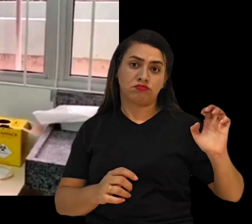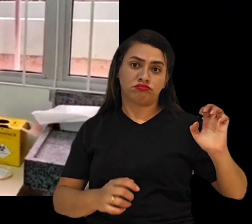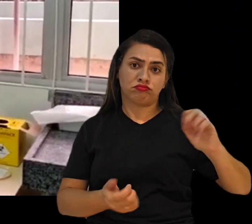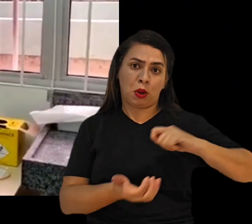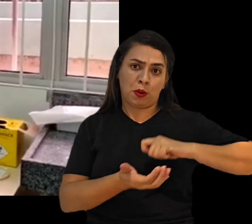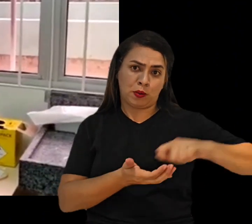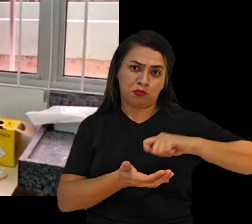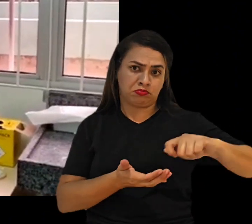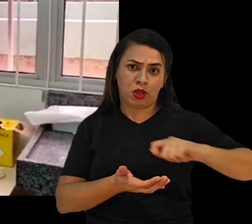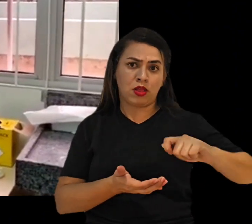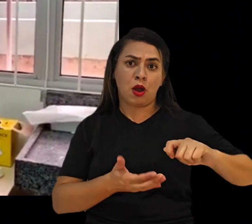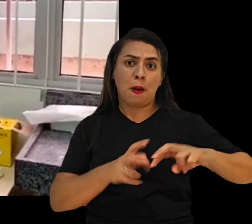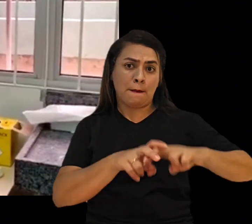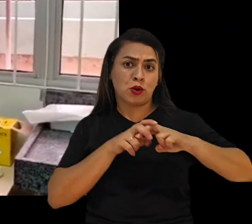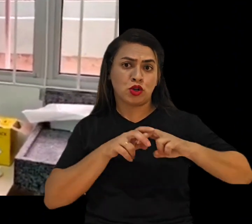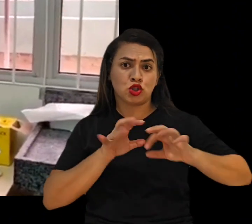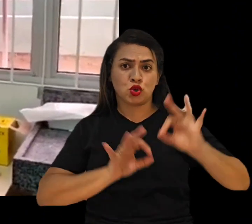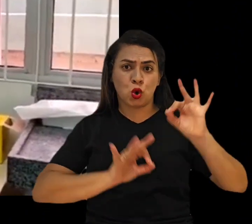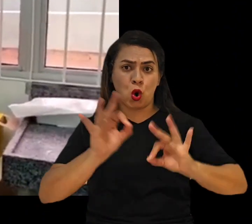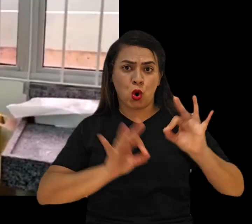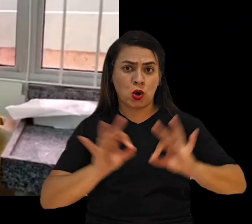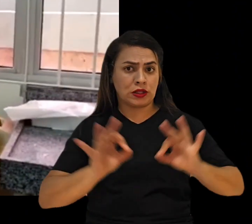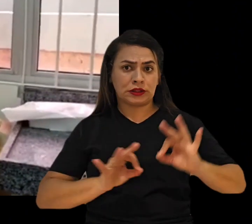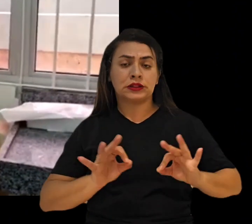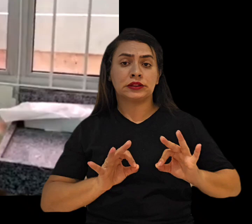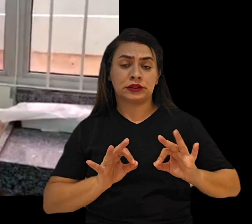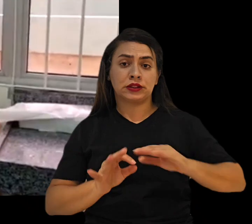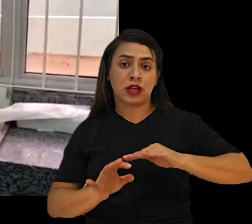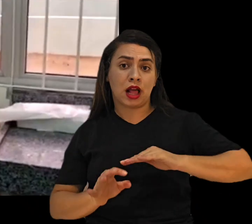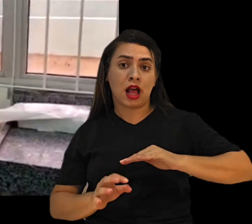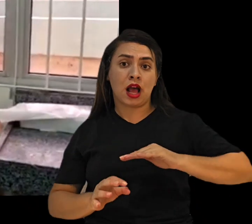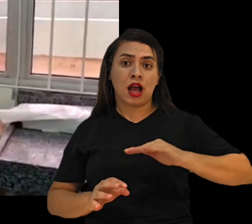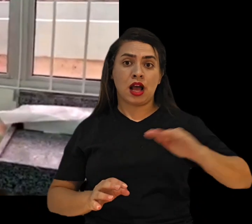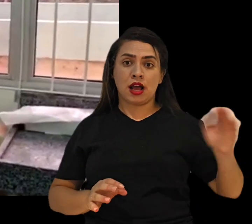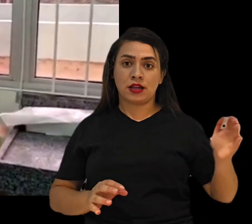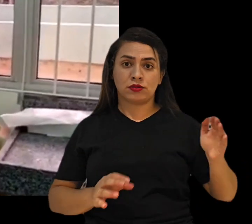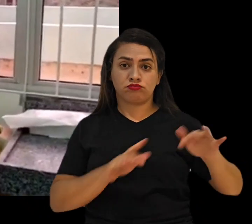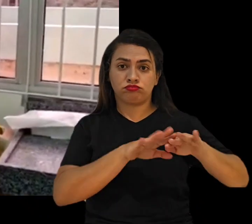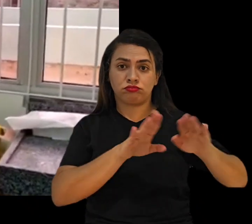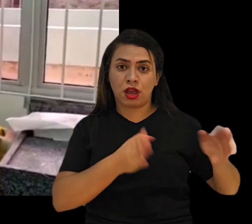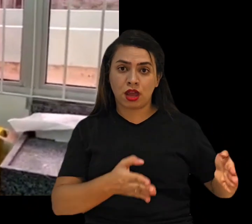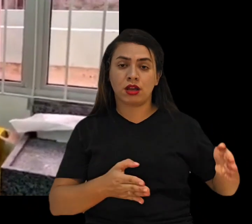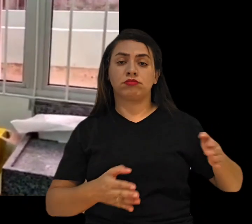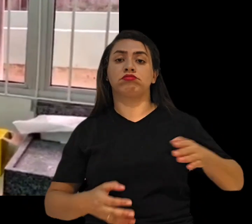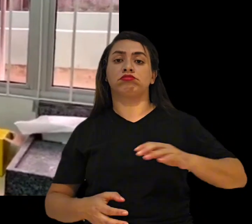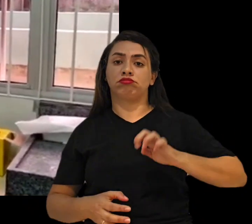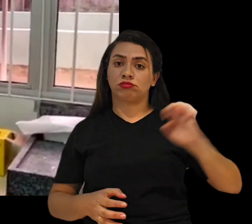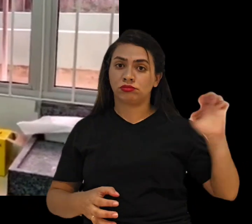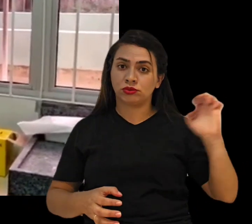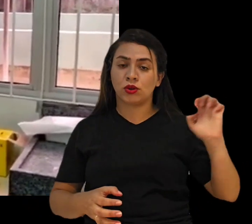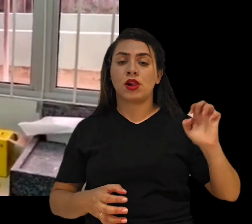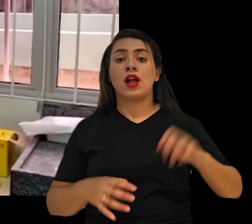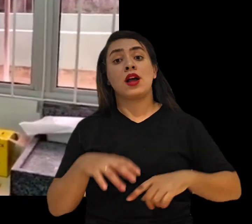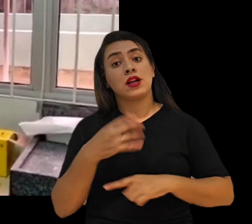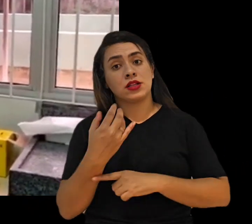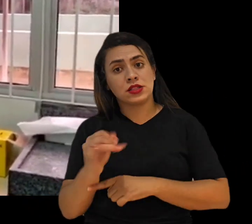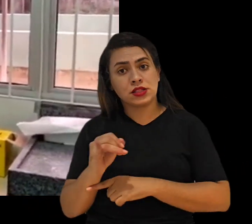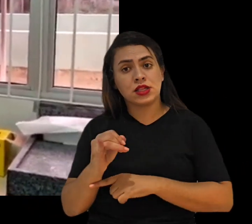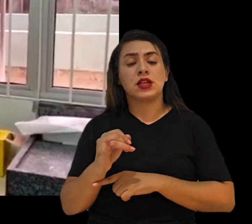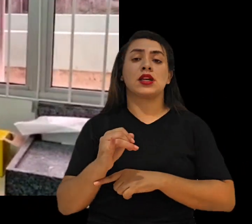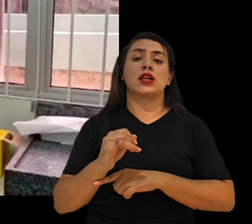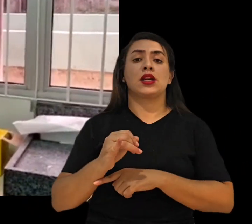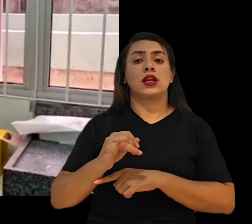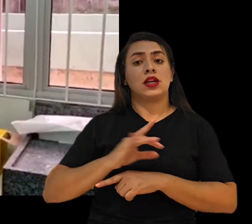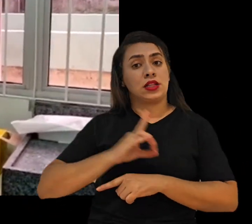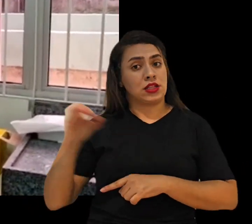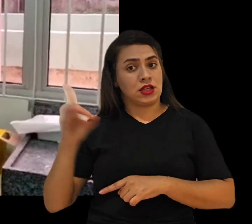para ficar mais fácil essa coleta. Tá? No caso, quem for destro, vai colocar do outro lado ou vai pedir para o paciente